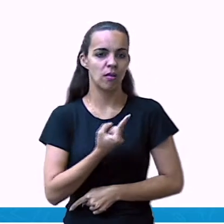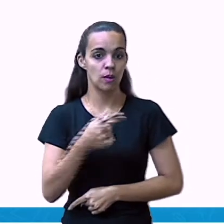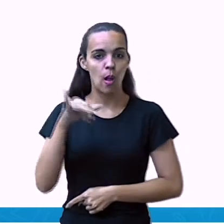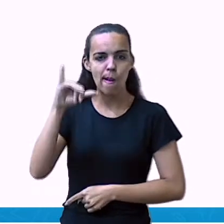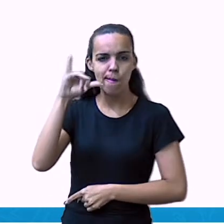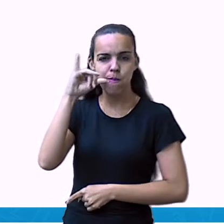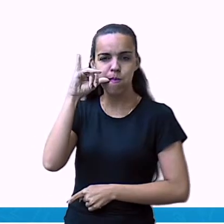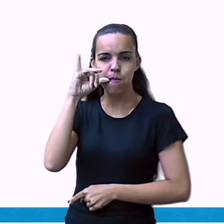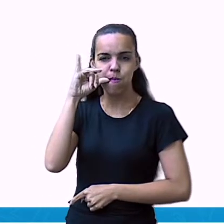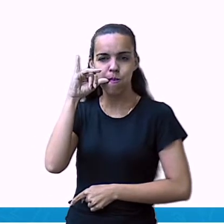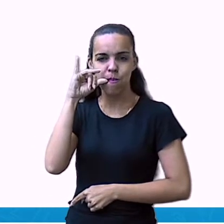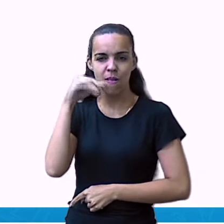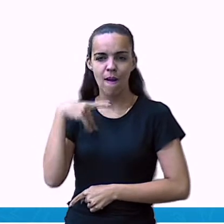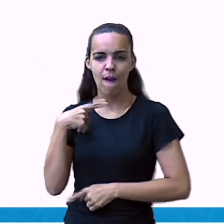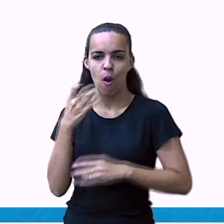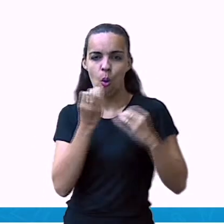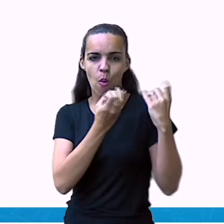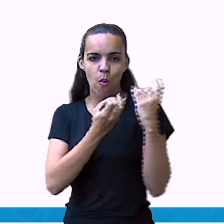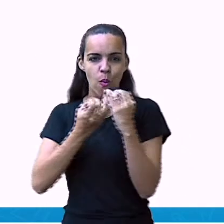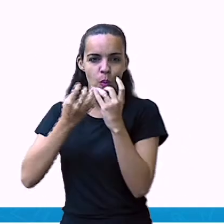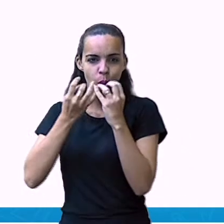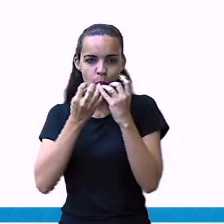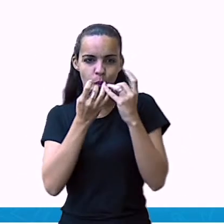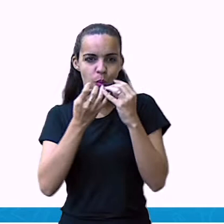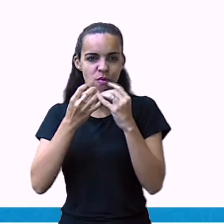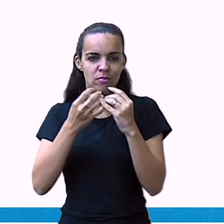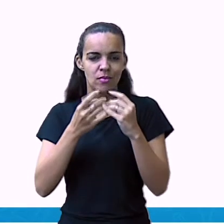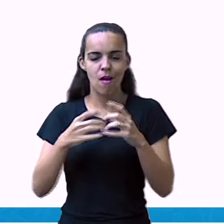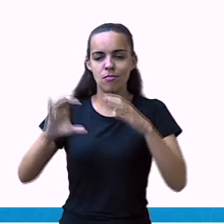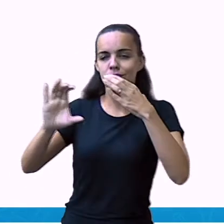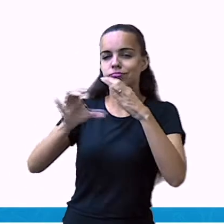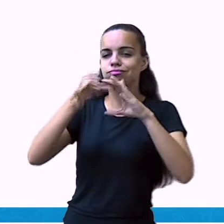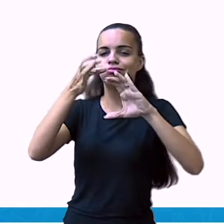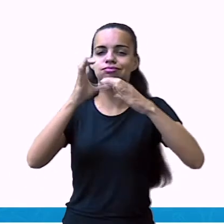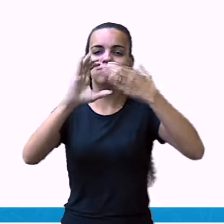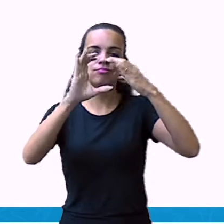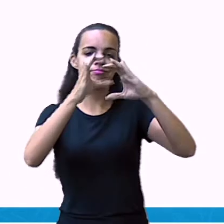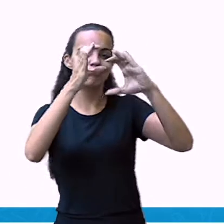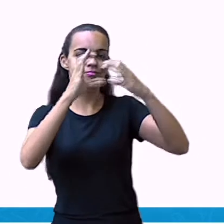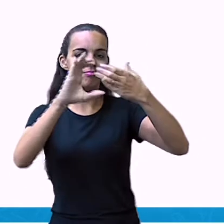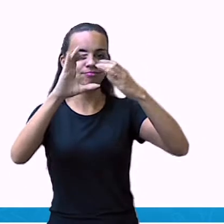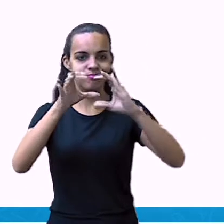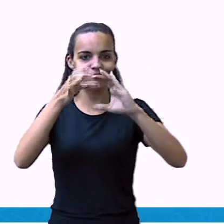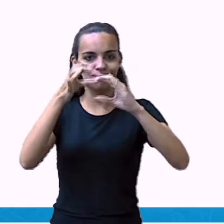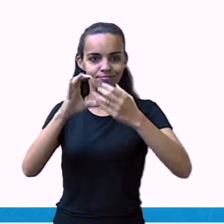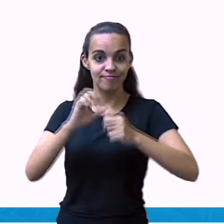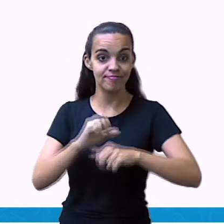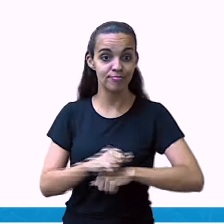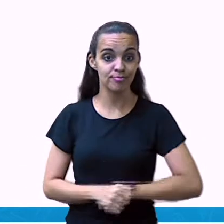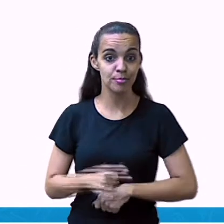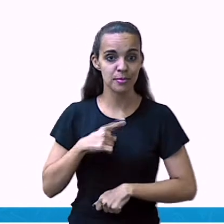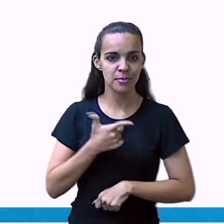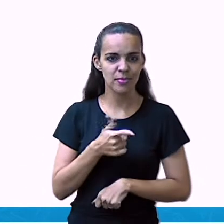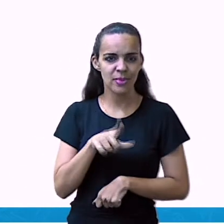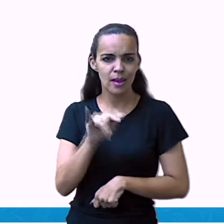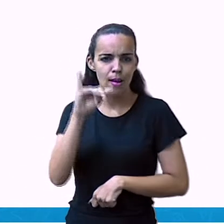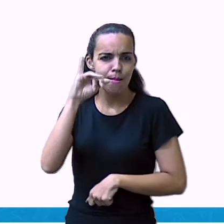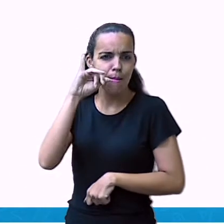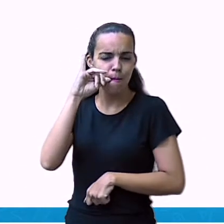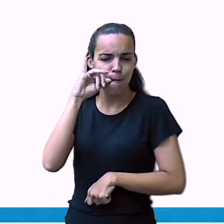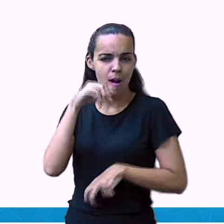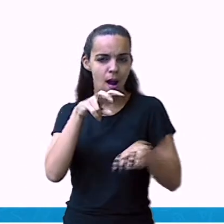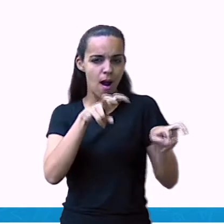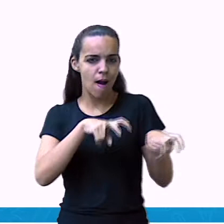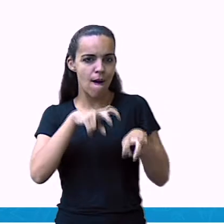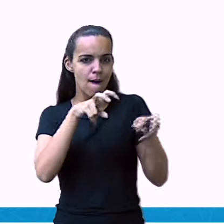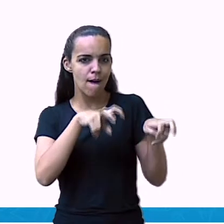Saci agarra a gaita e toca uma canção. Saci lá no